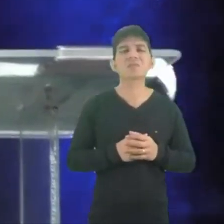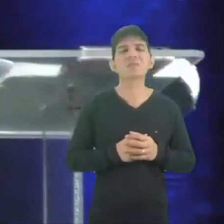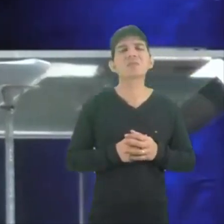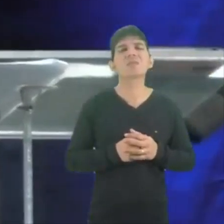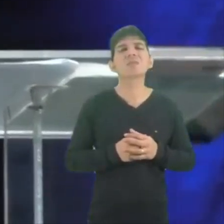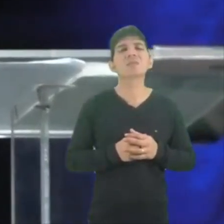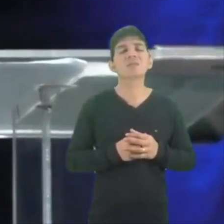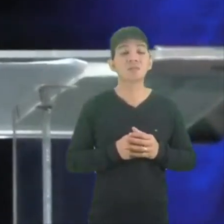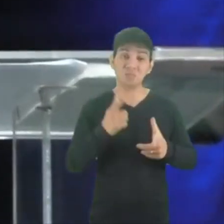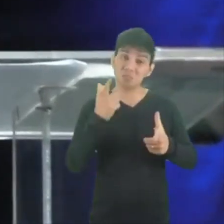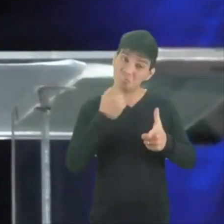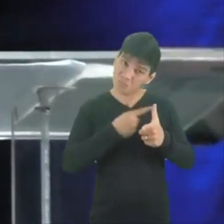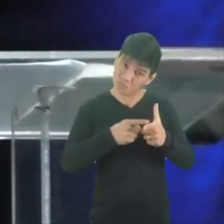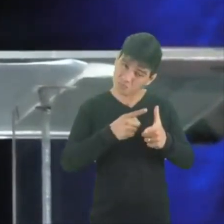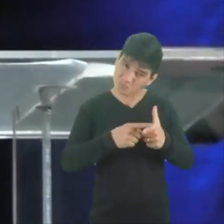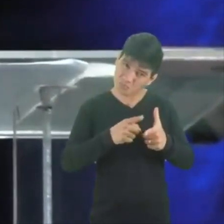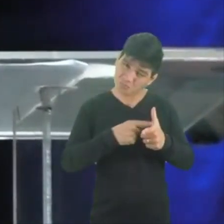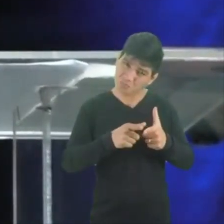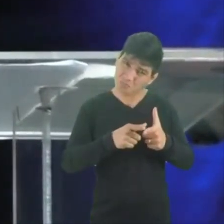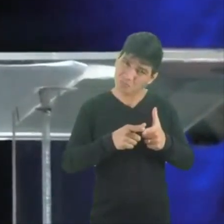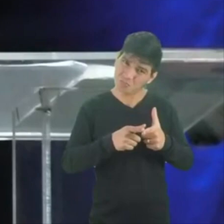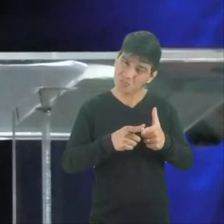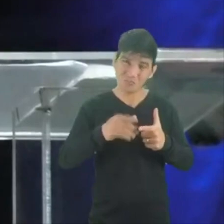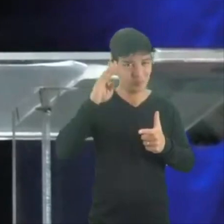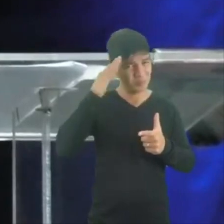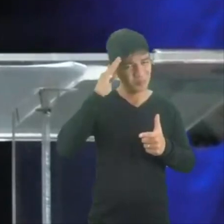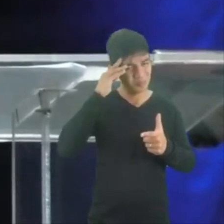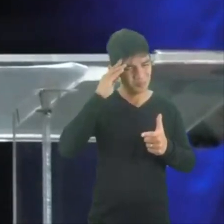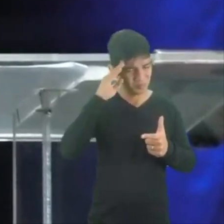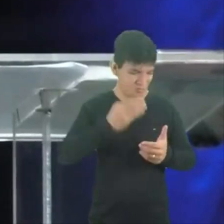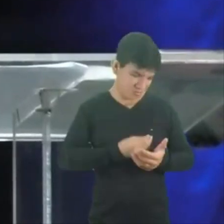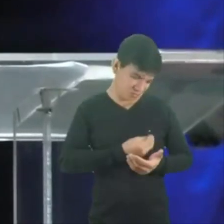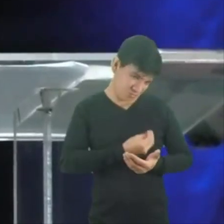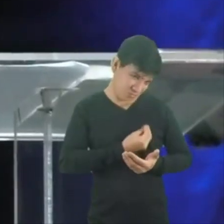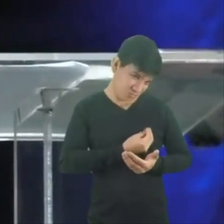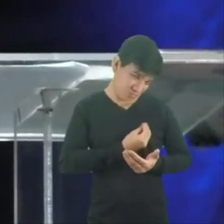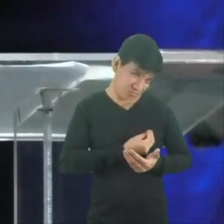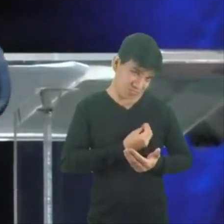O problema, irmãos, é que achamos que a vida é uma sequência de